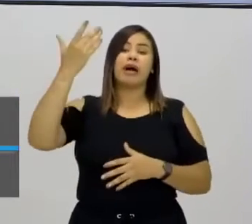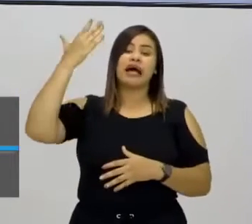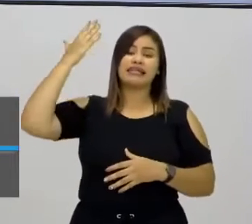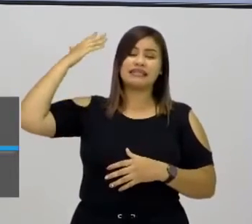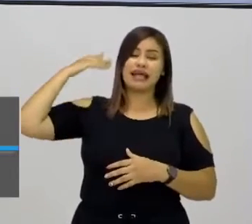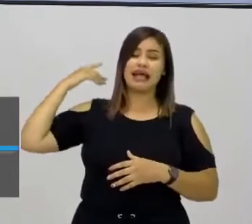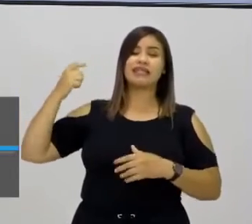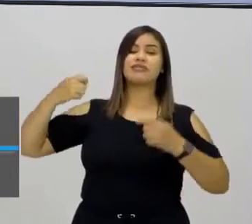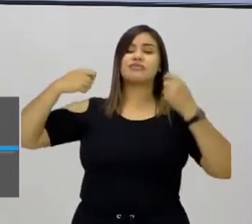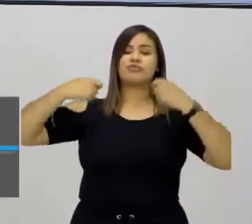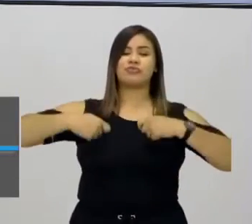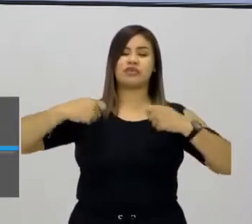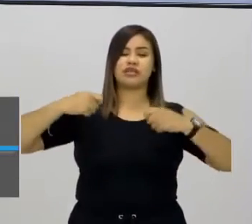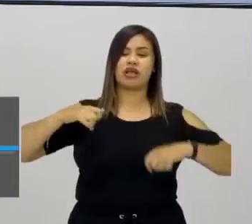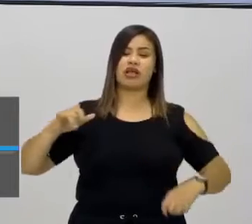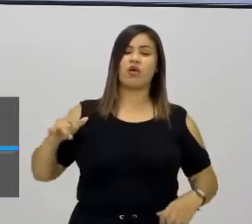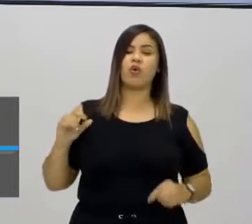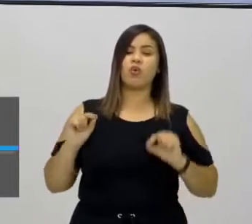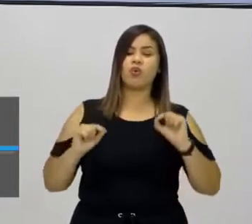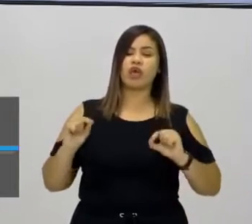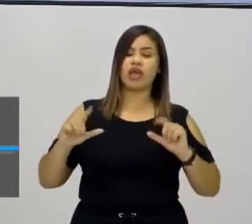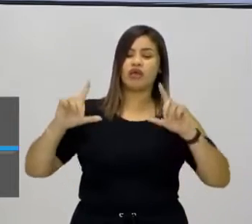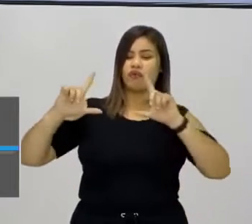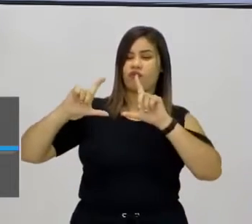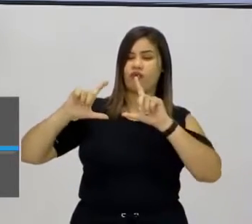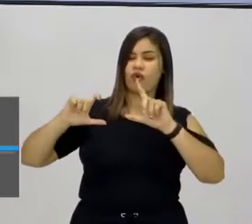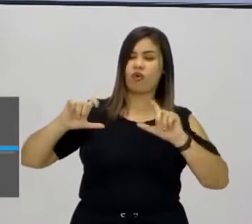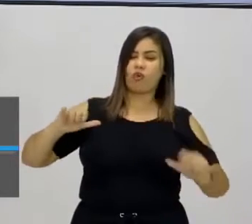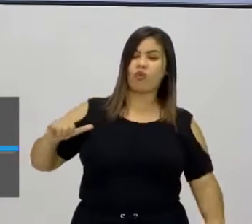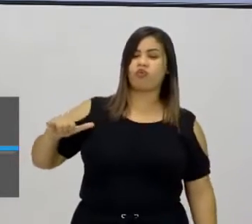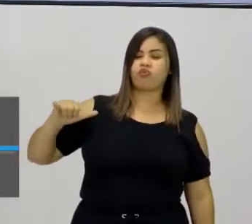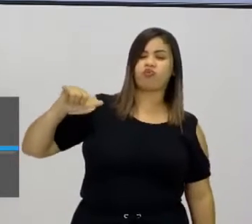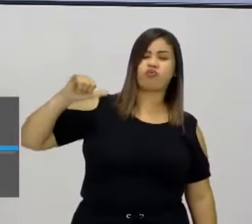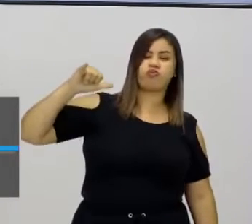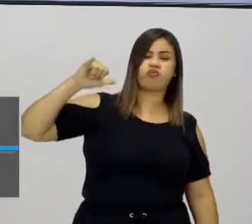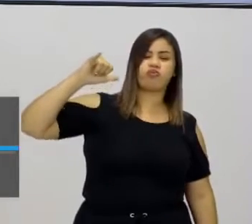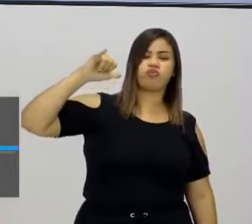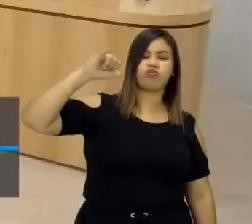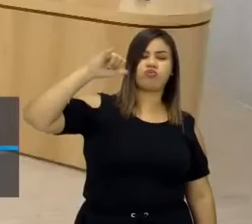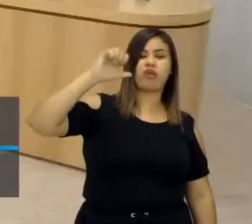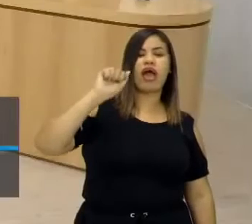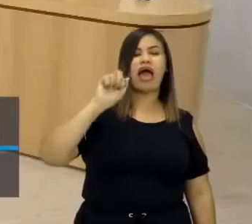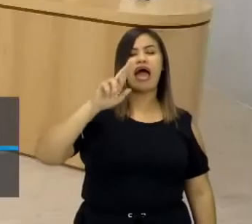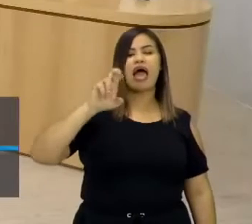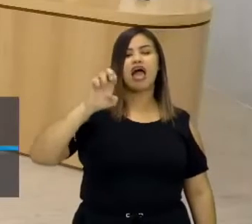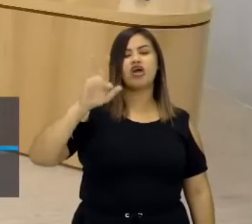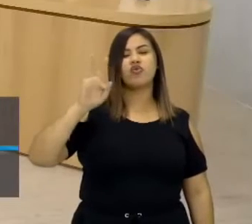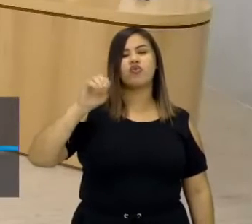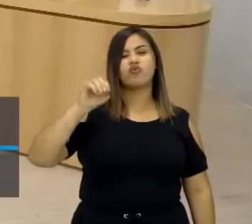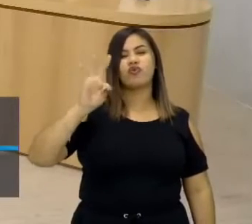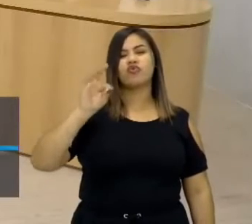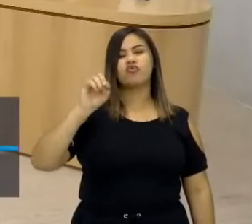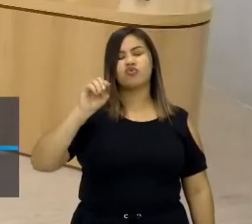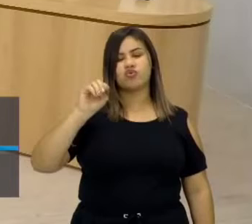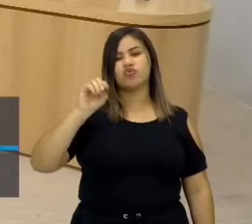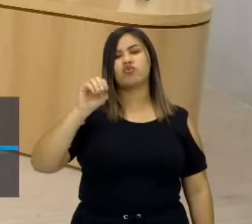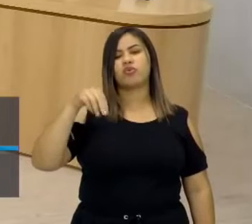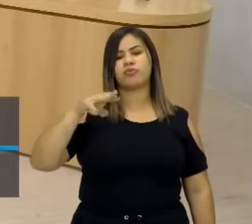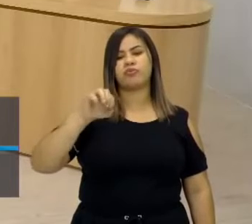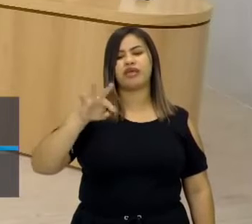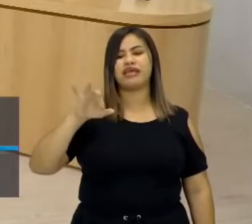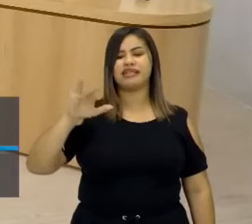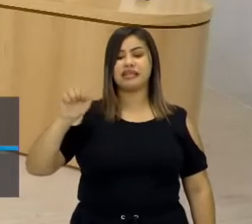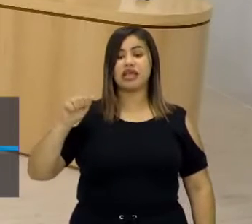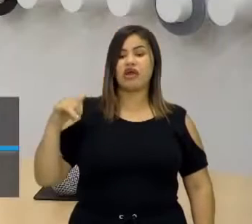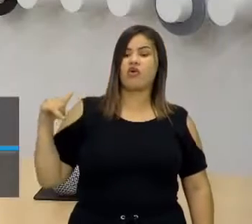tirar foto, que a gente chamava aí, até hoje ainda utiliza, né, João, a aerofotogrametria, né, então o avião passava,